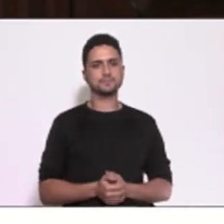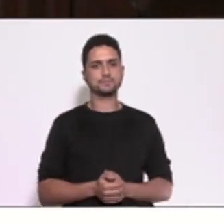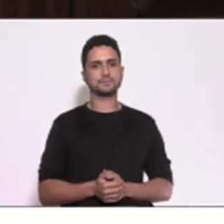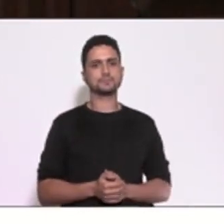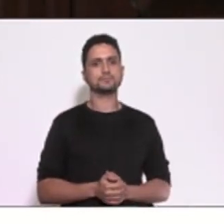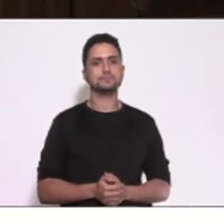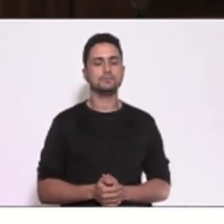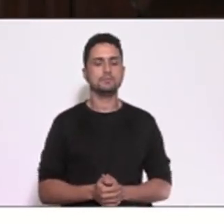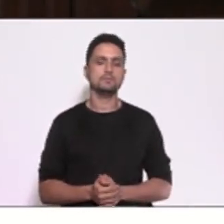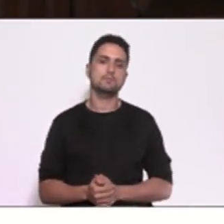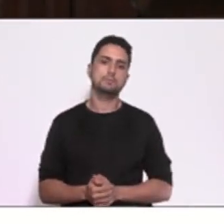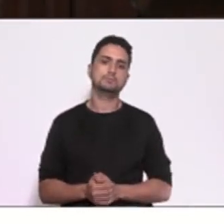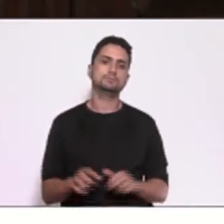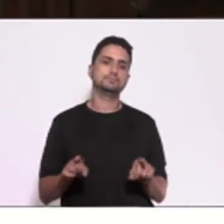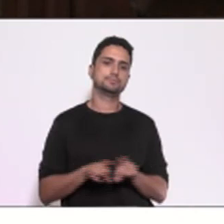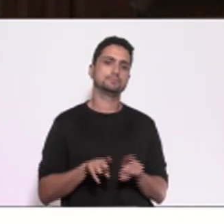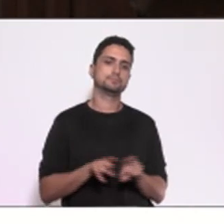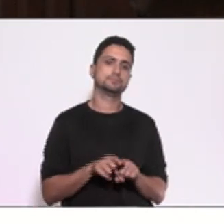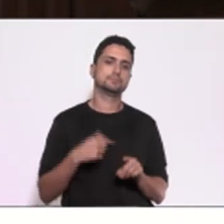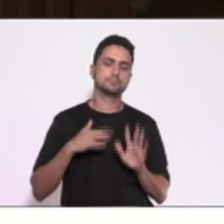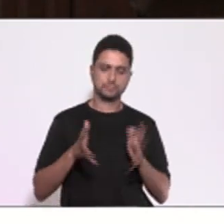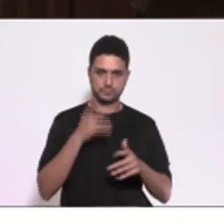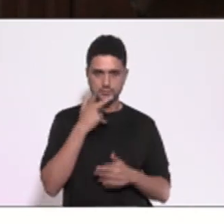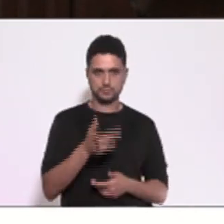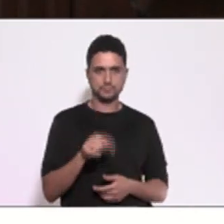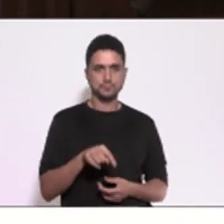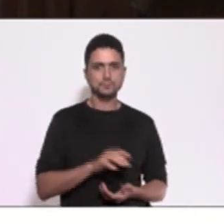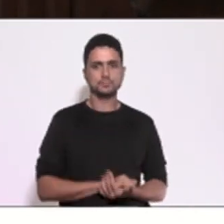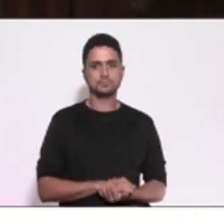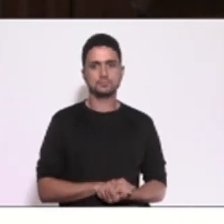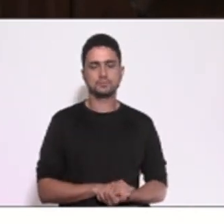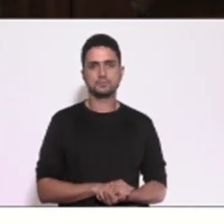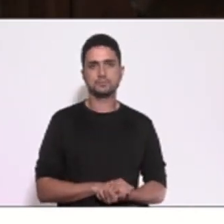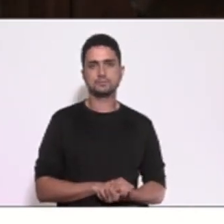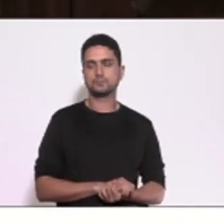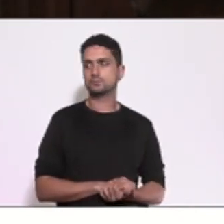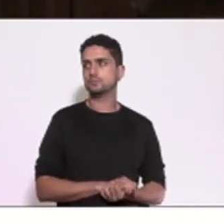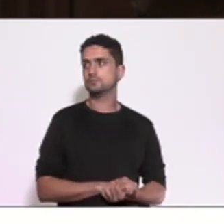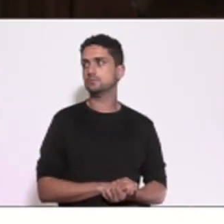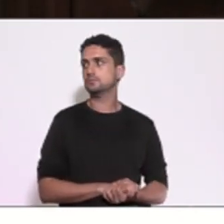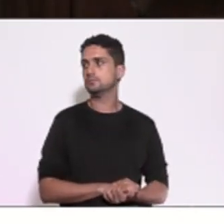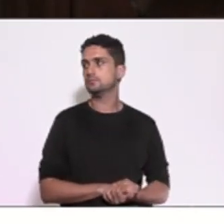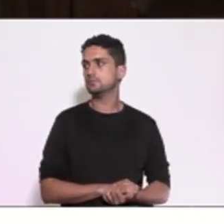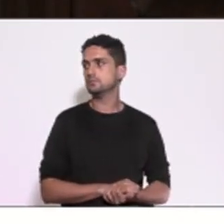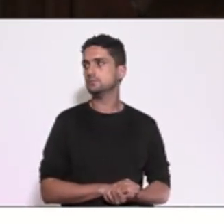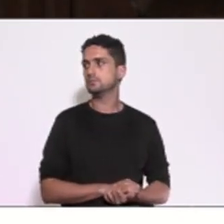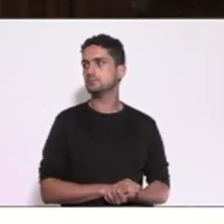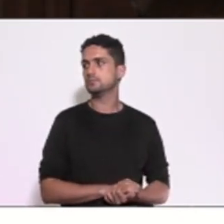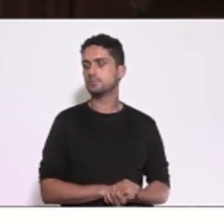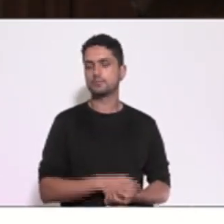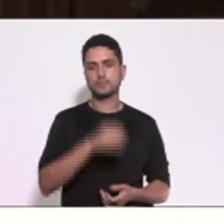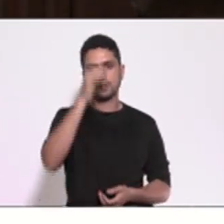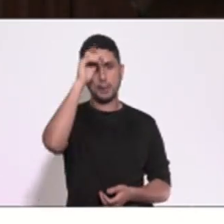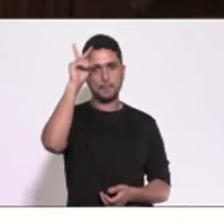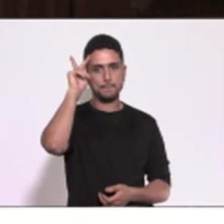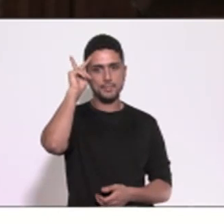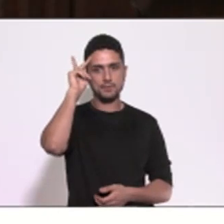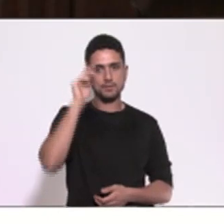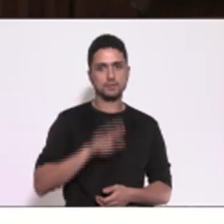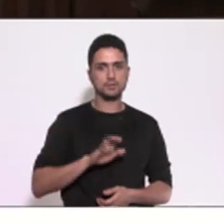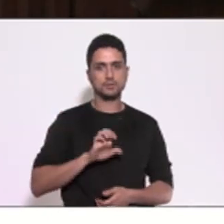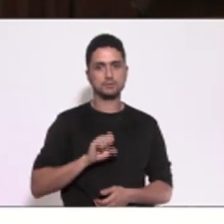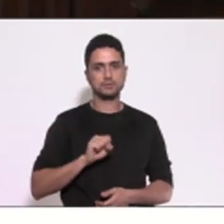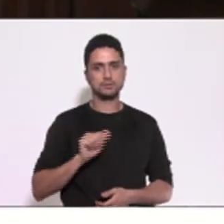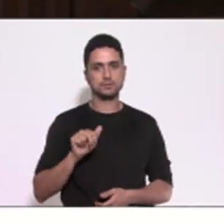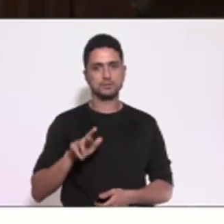do mais, como já disse aqui, o prefeito César Maia, em 17